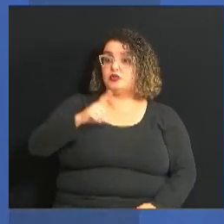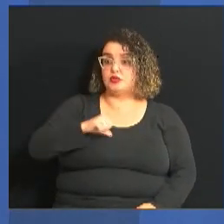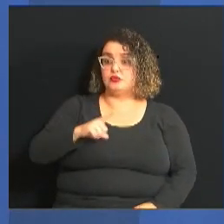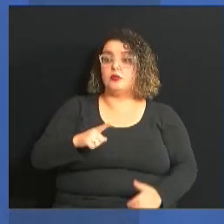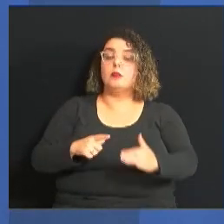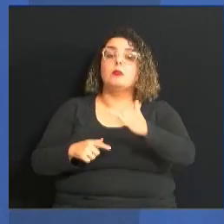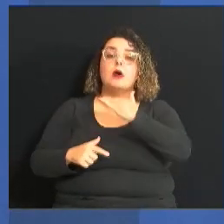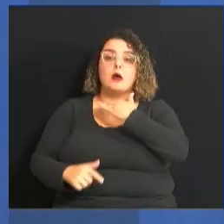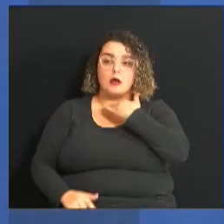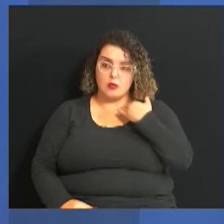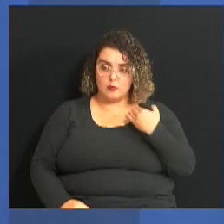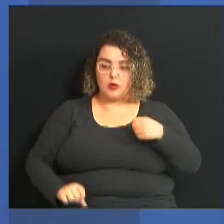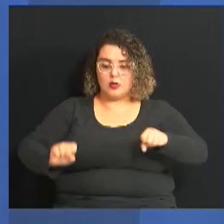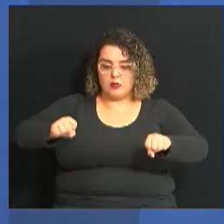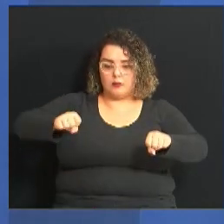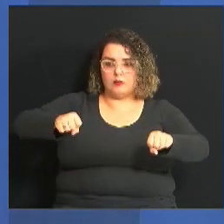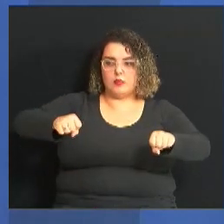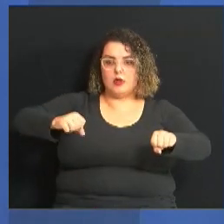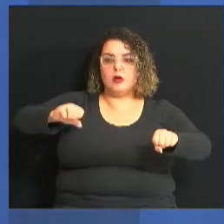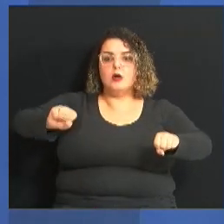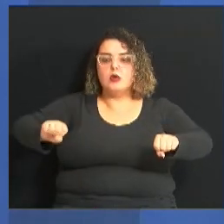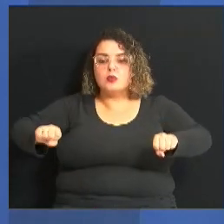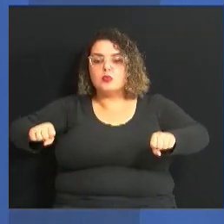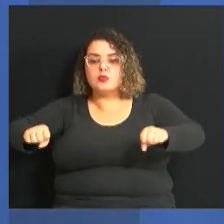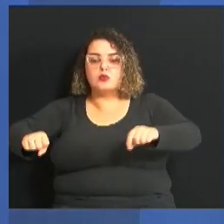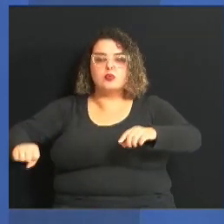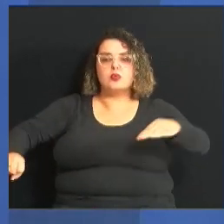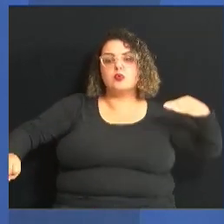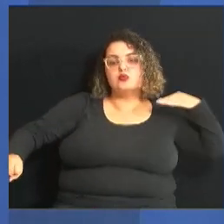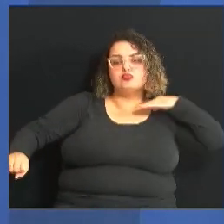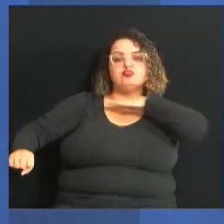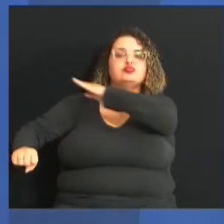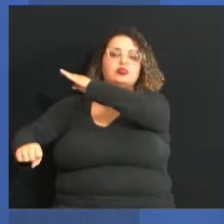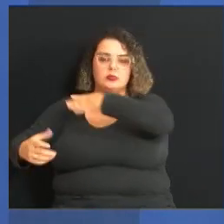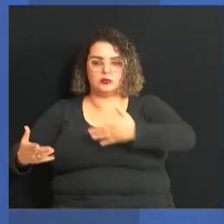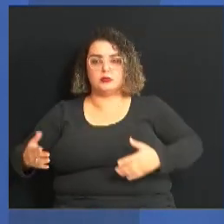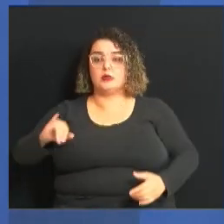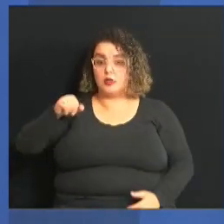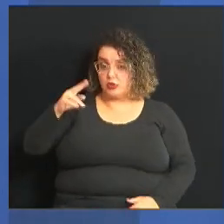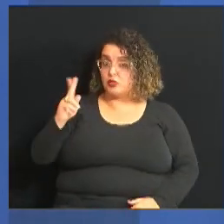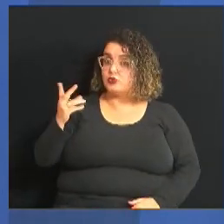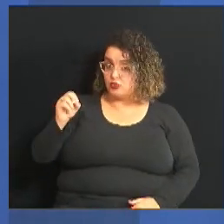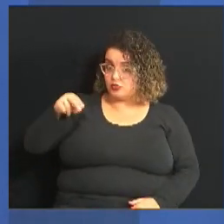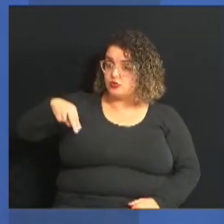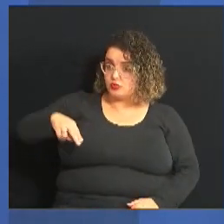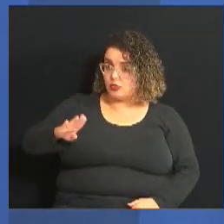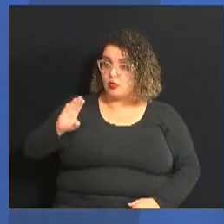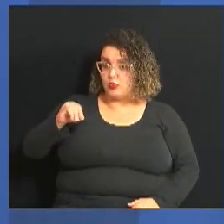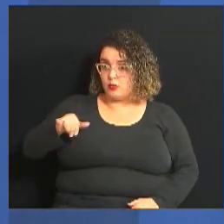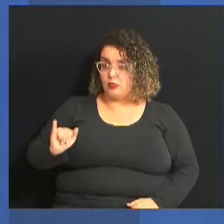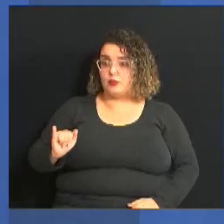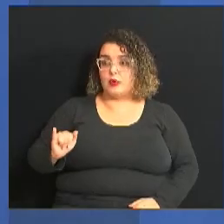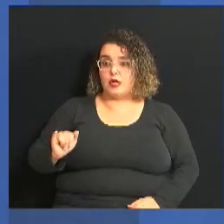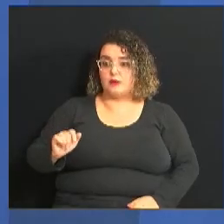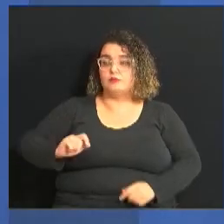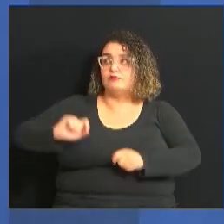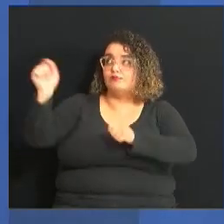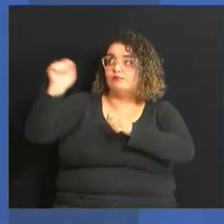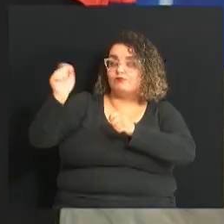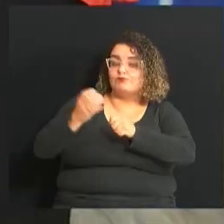óbito de uma do ciclista ali na Avenida John Boyd Dunlop justamente por conta de uma linha com